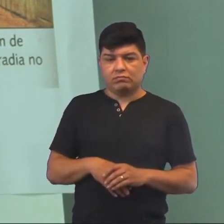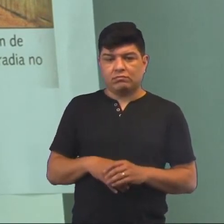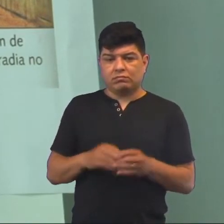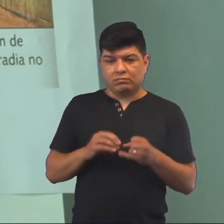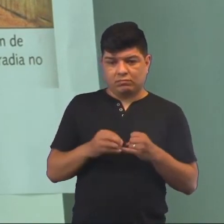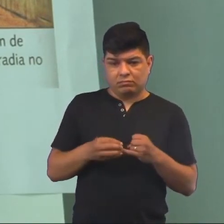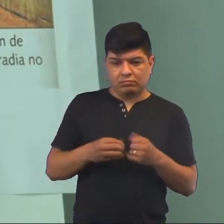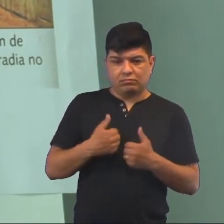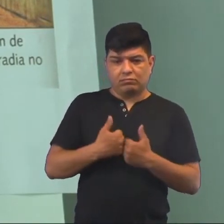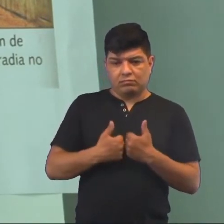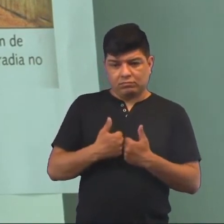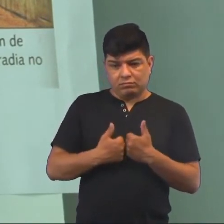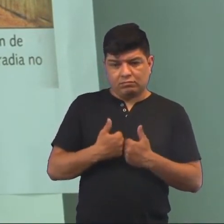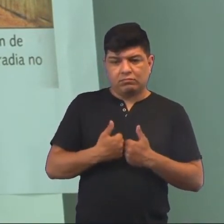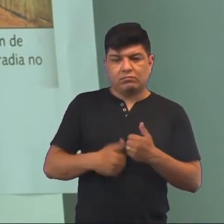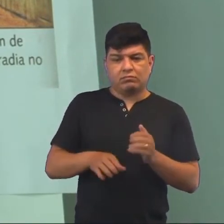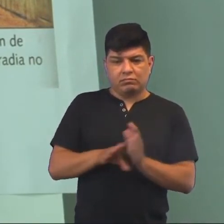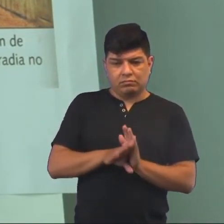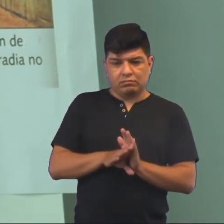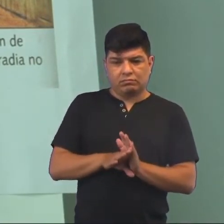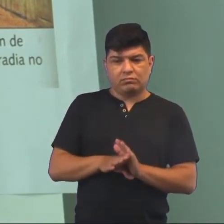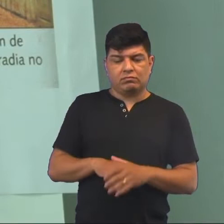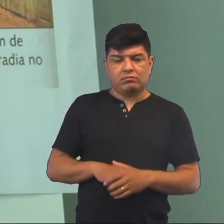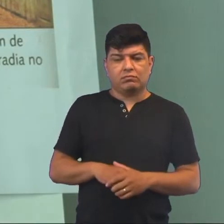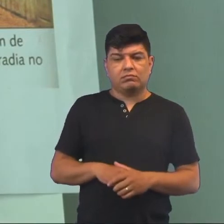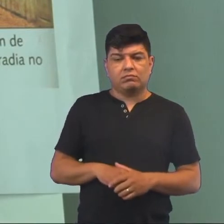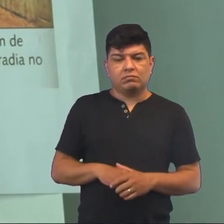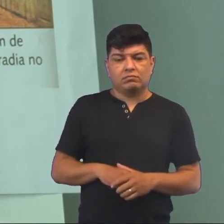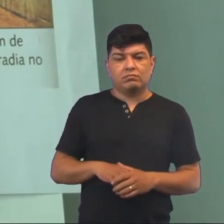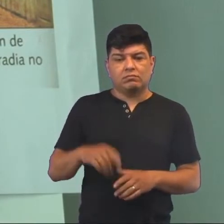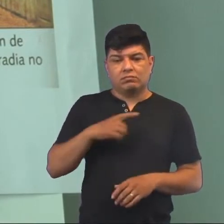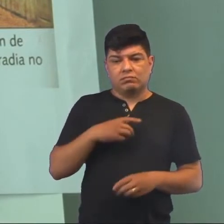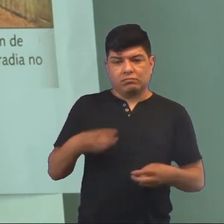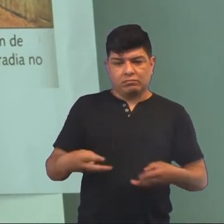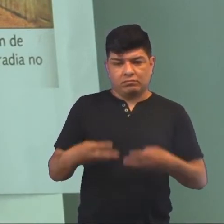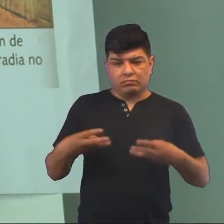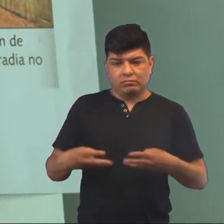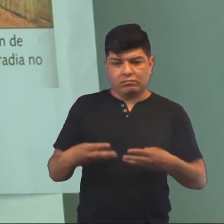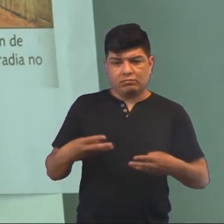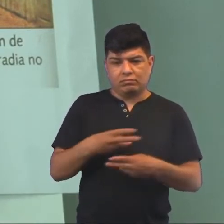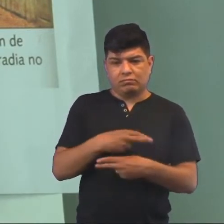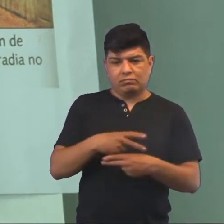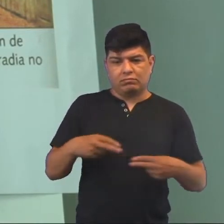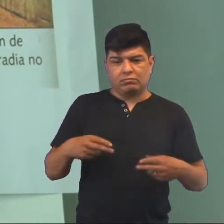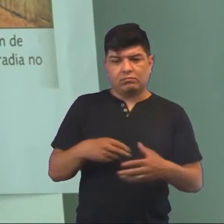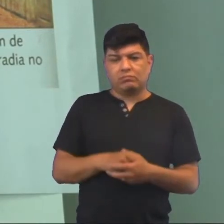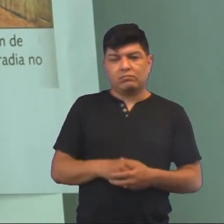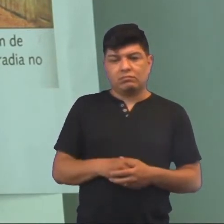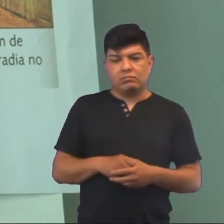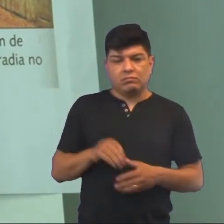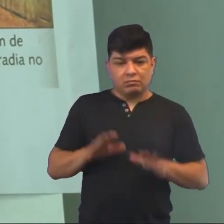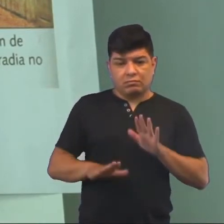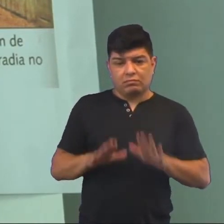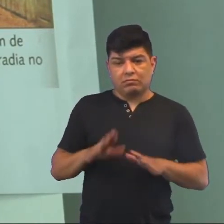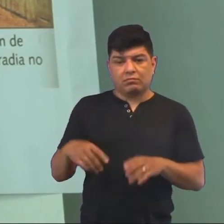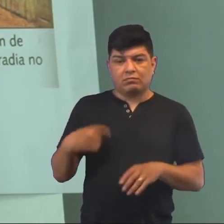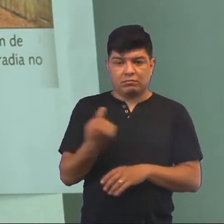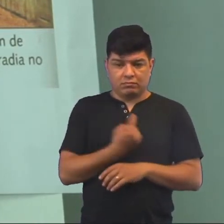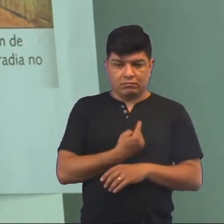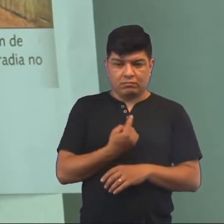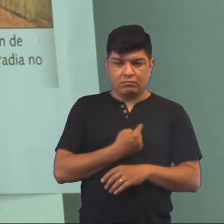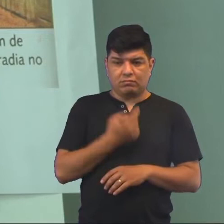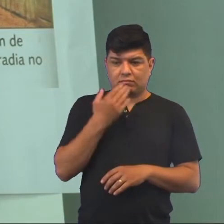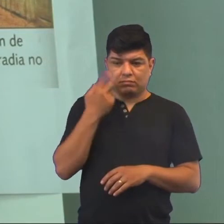Tanto o feijão quanto o arroz encontramos dessa forma. Aqui nós temos também as verduras e legumes, que muitas vezes